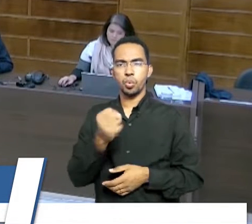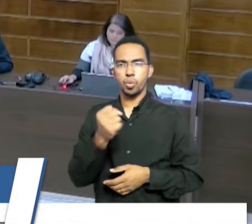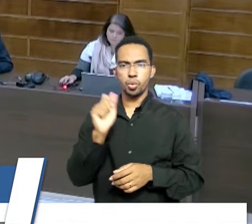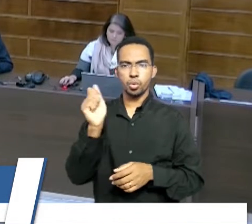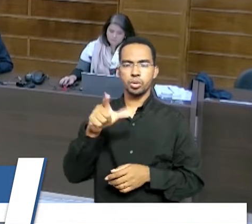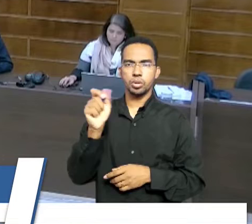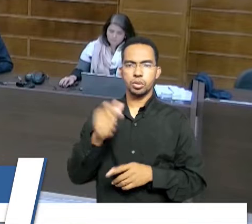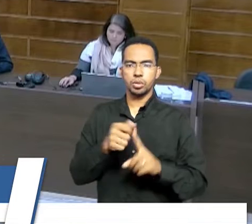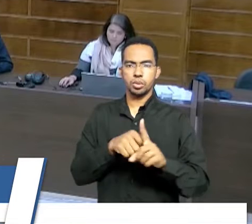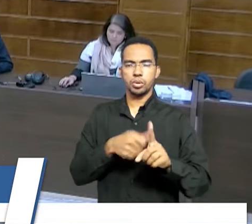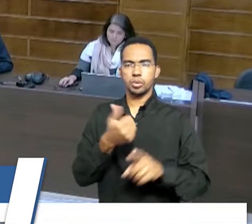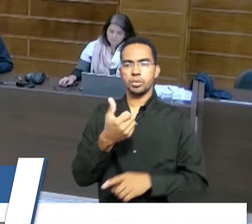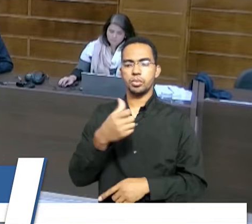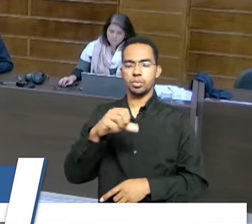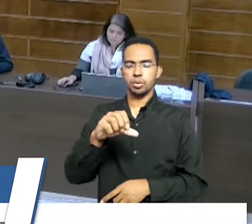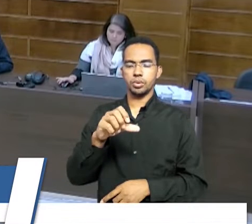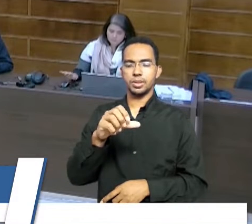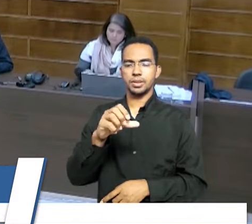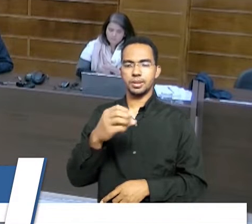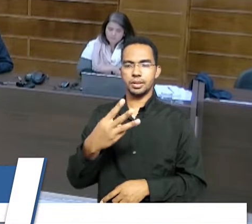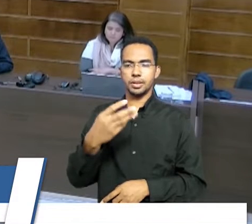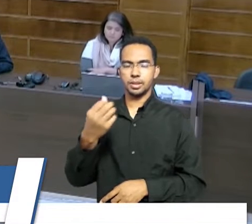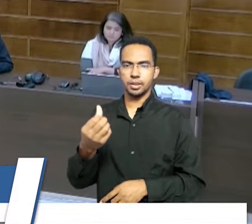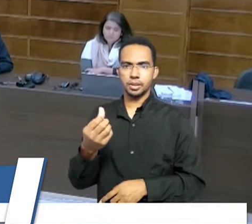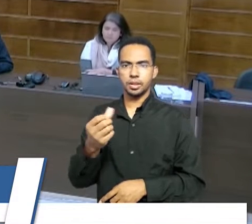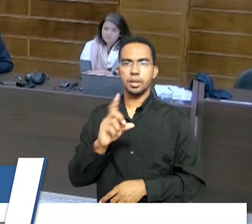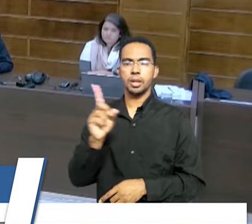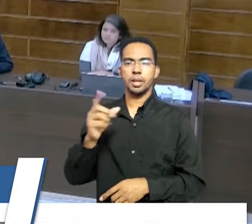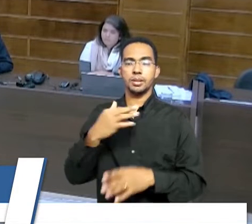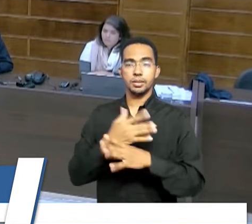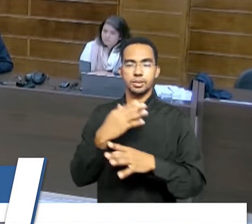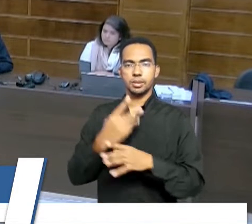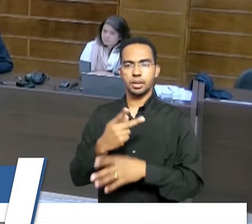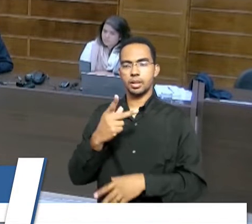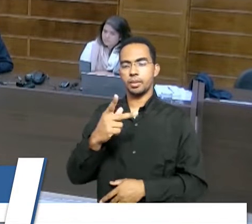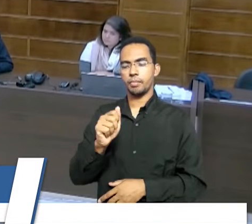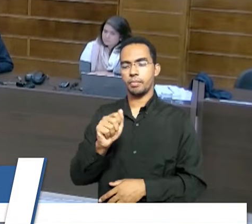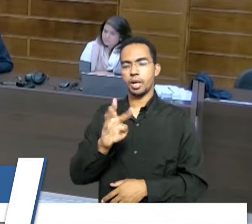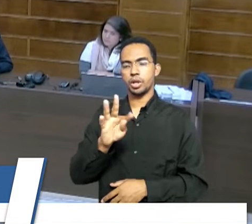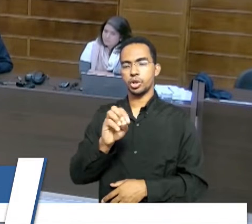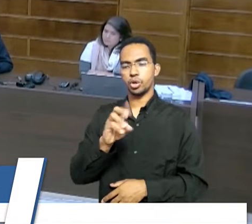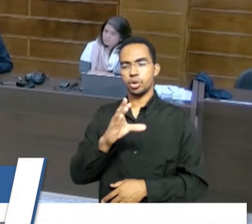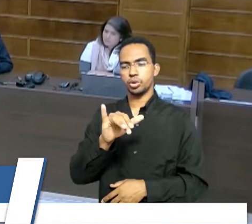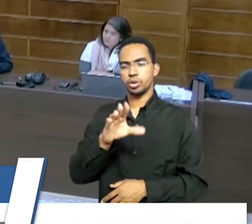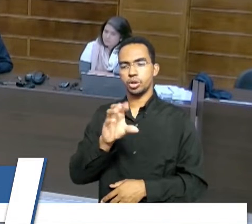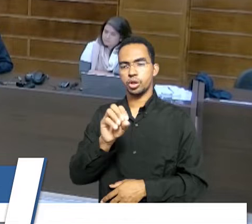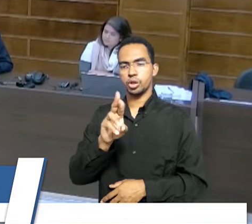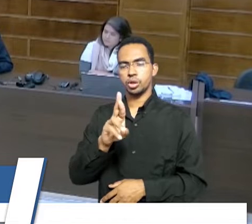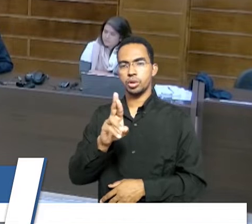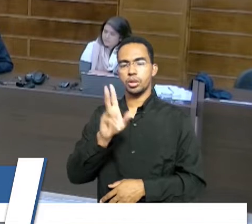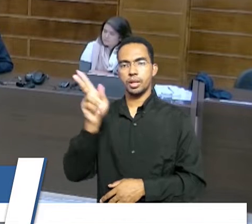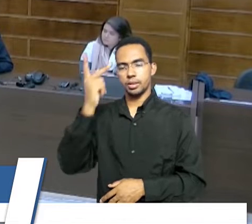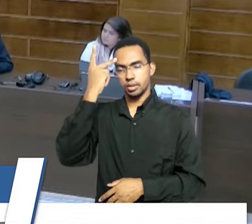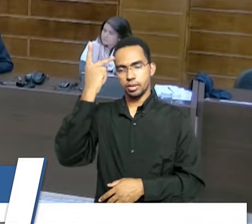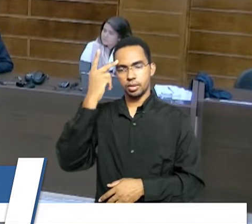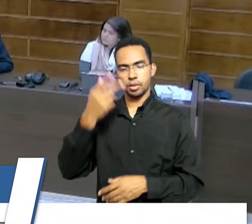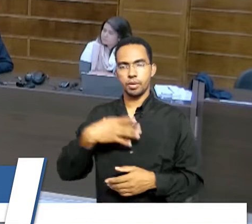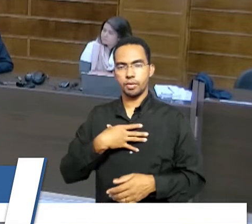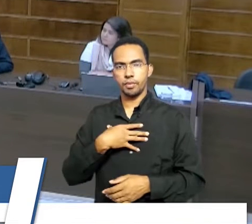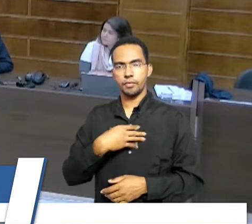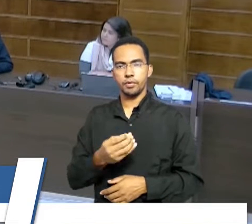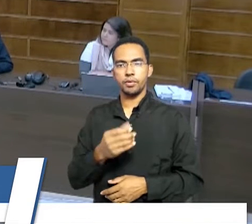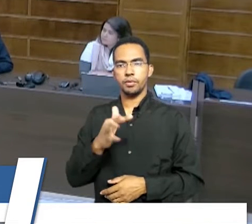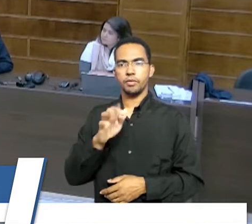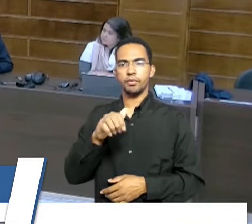1936, em Patrocínio Paulista, São Paulo, filho de Francisco Rosa de Souza e Maria José